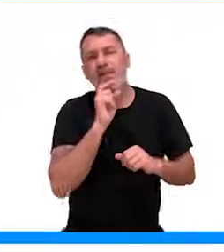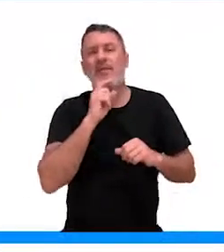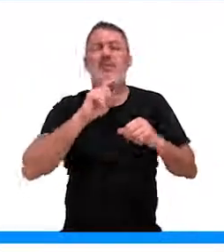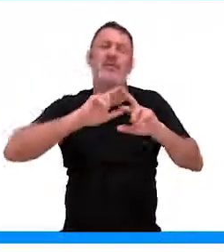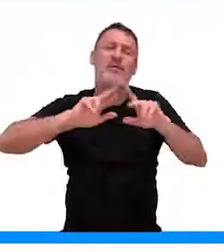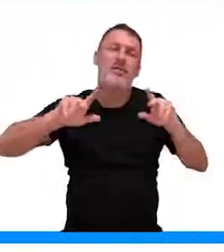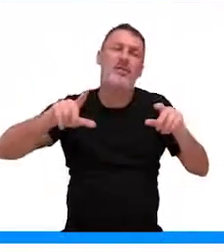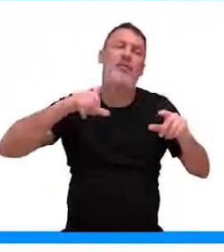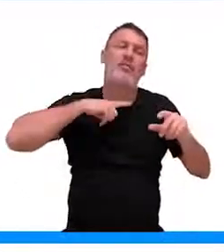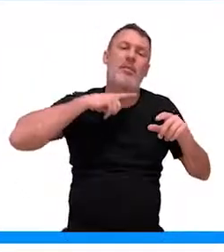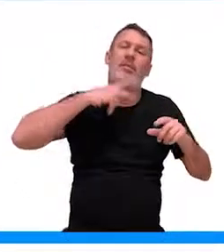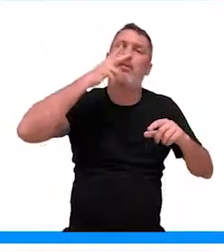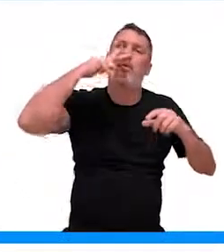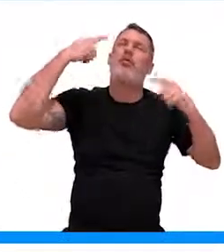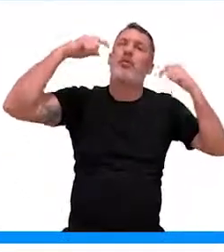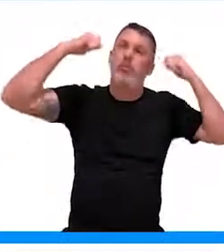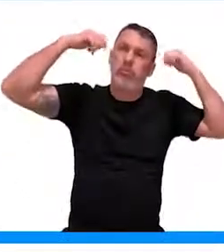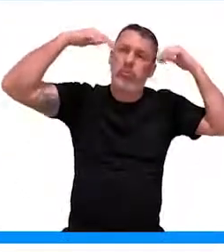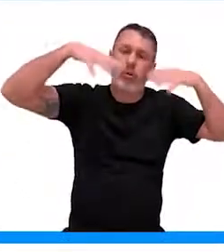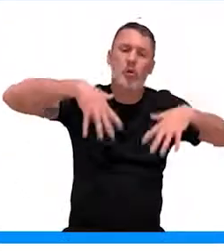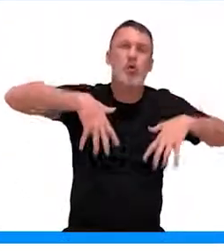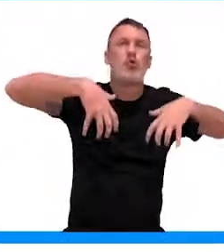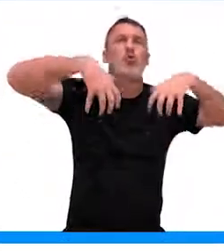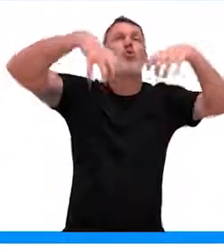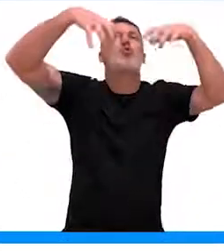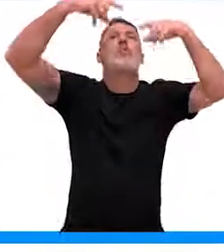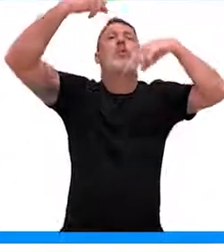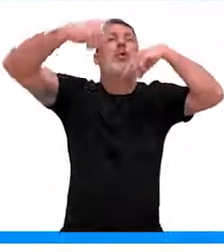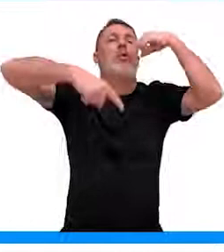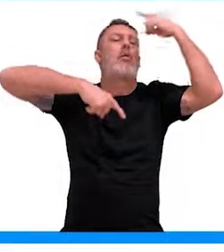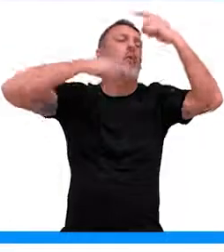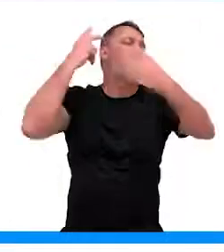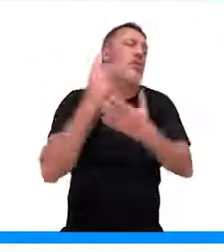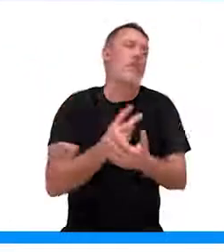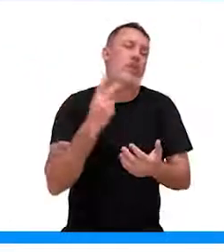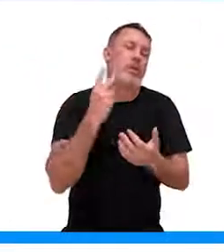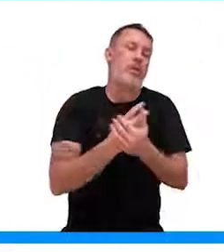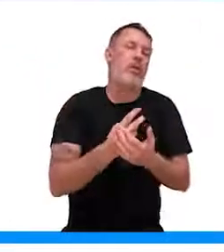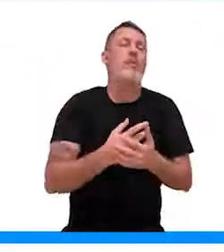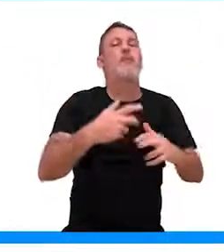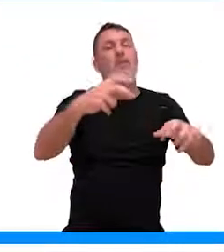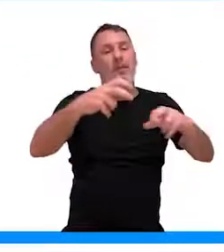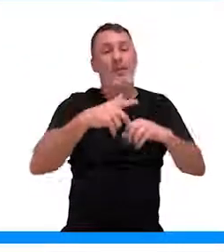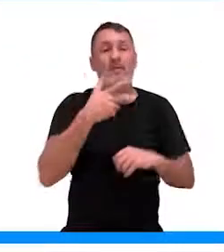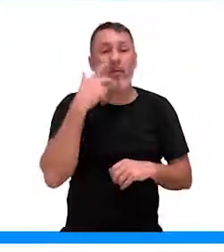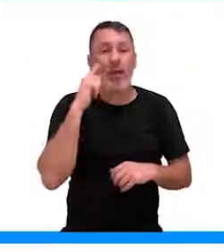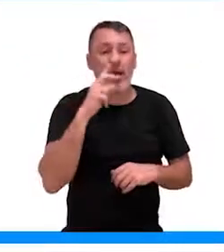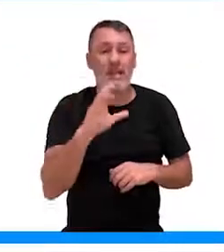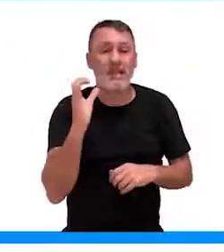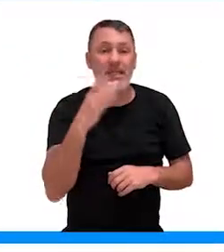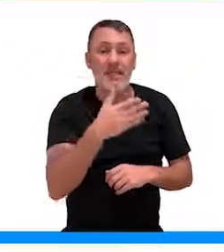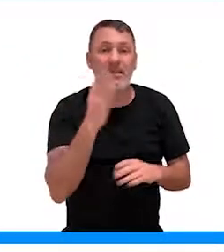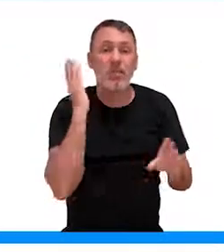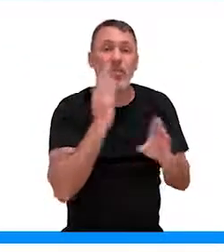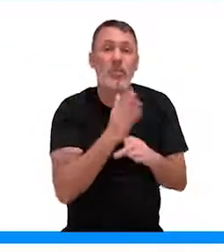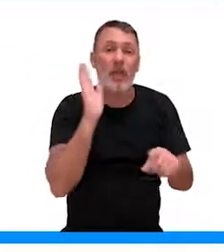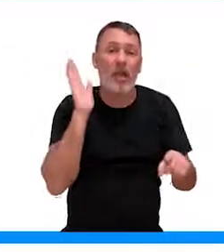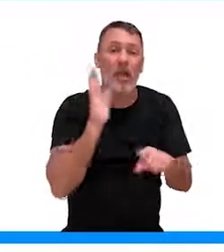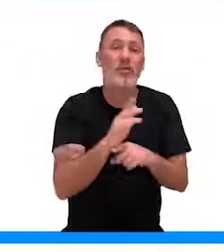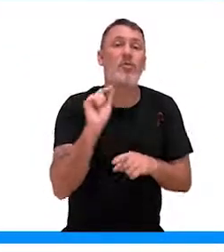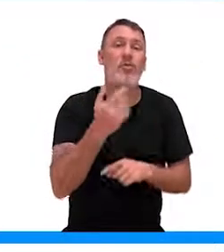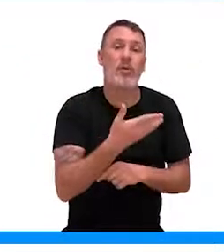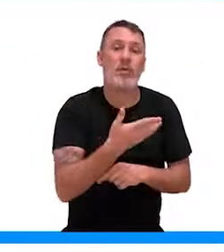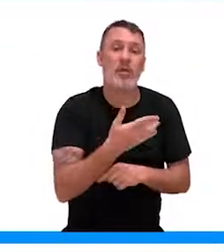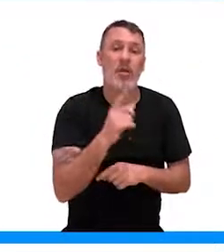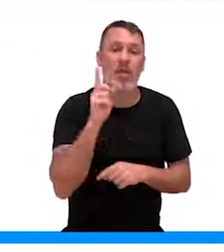recarga, um recomeço de tudo isso. Então, o que Pierre Pernaut descobriu ali, meus